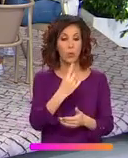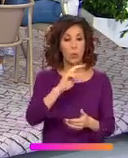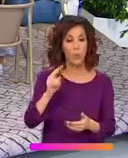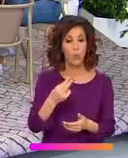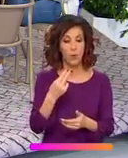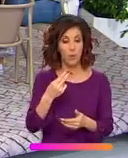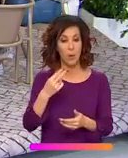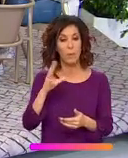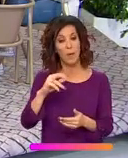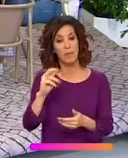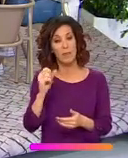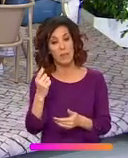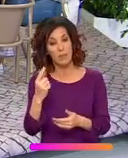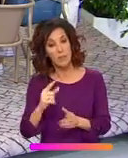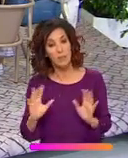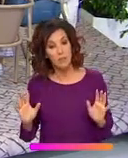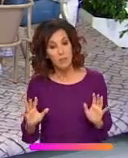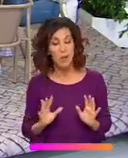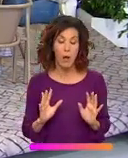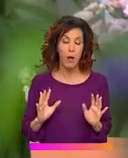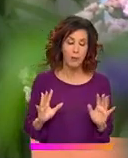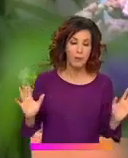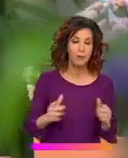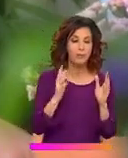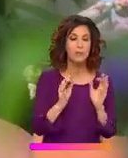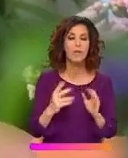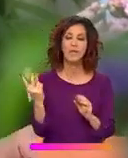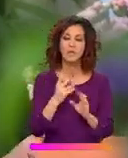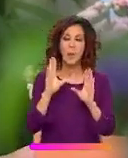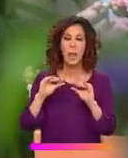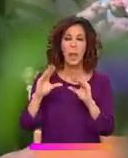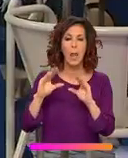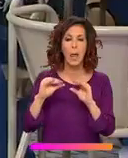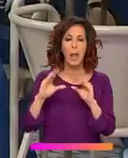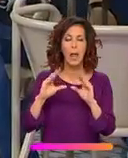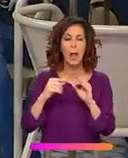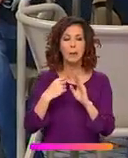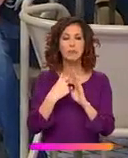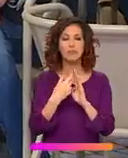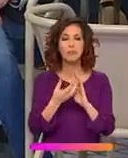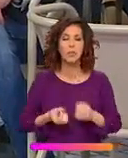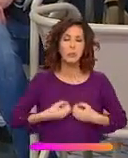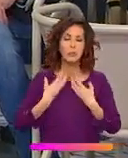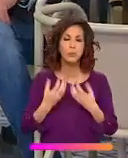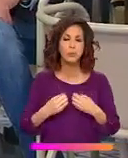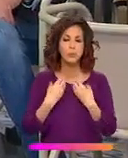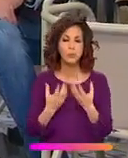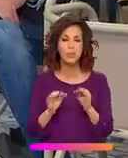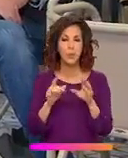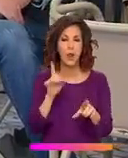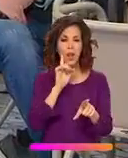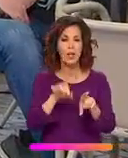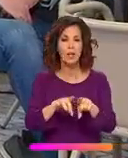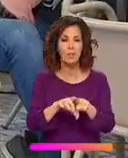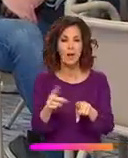lá ali tudo o jarrinho. Vou tirar. 1,30€. Então, começaram a falar de tudo, foram desabafando. São quase como irmãs, diria,